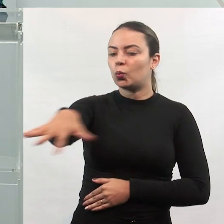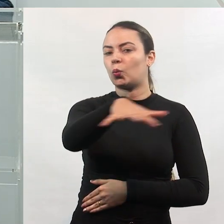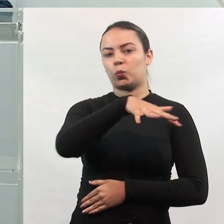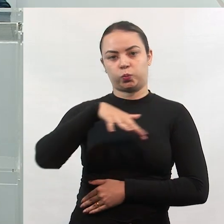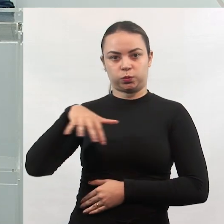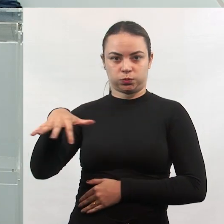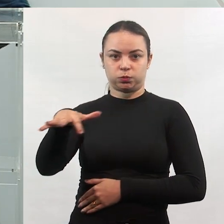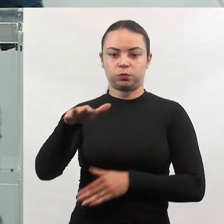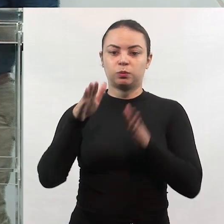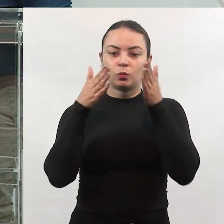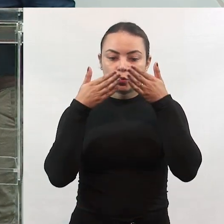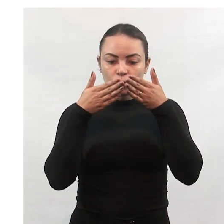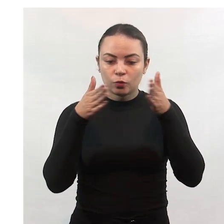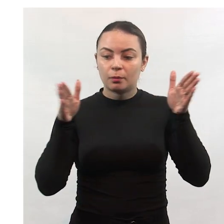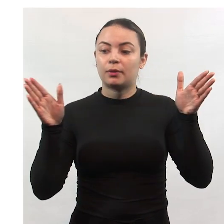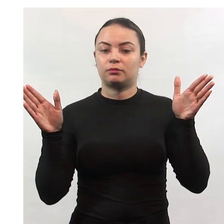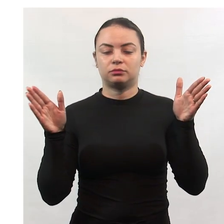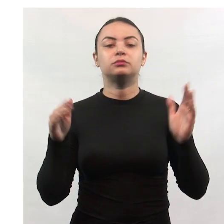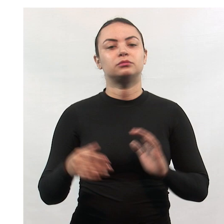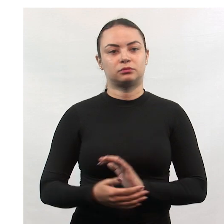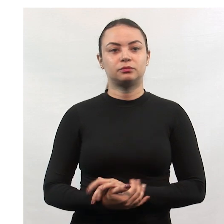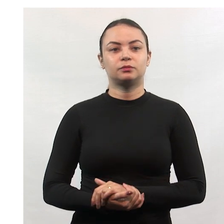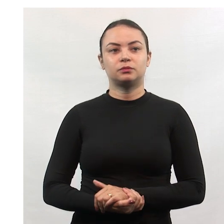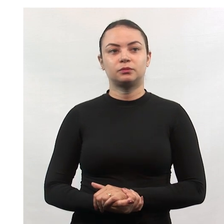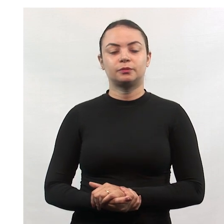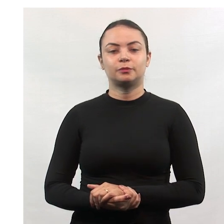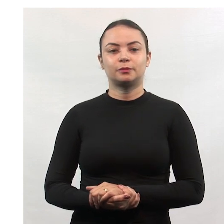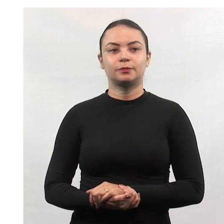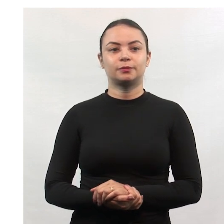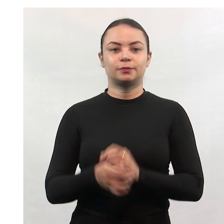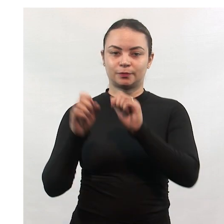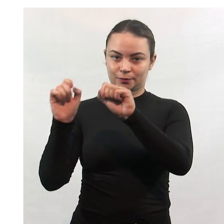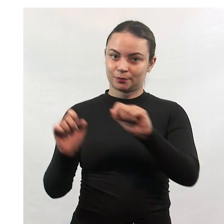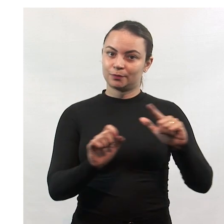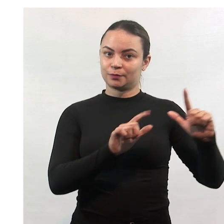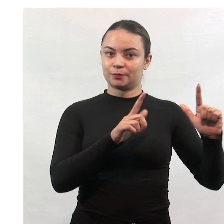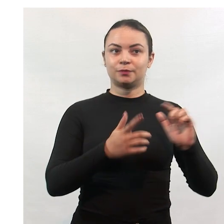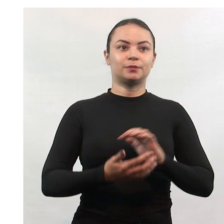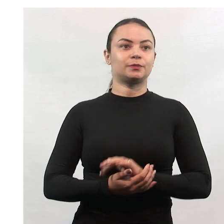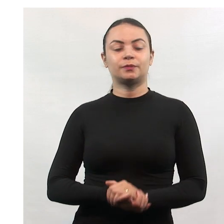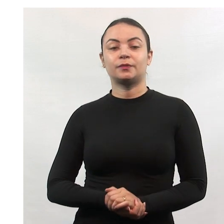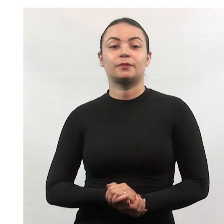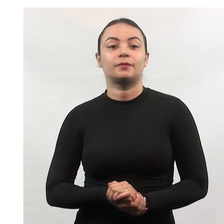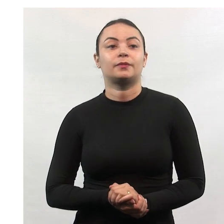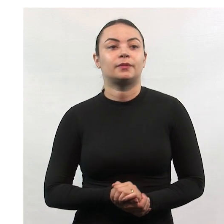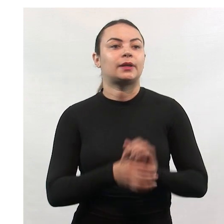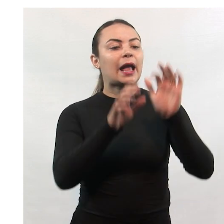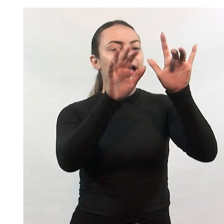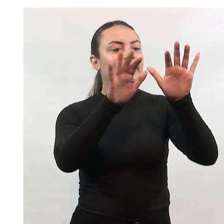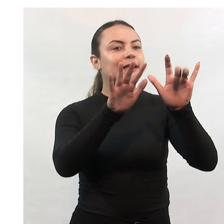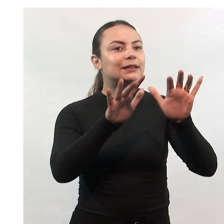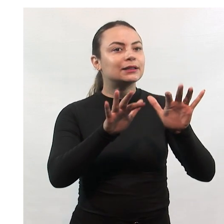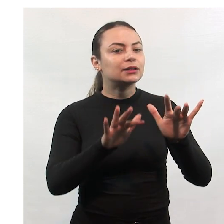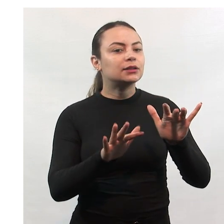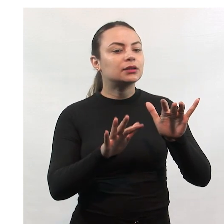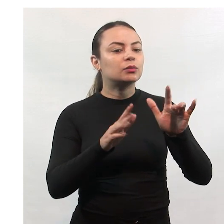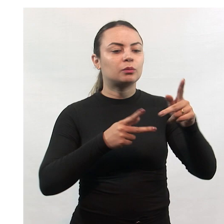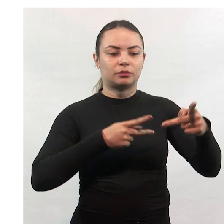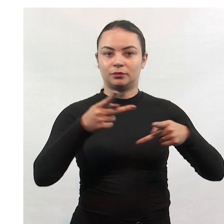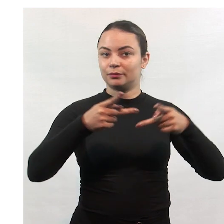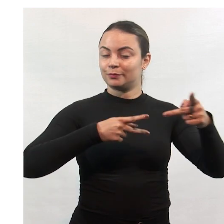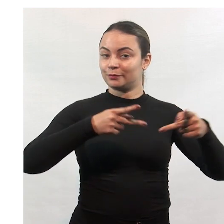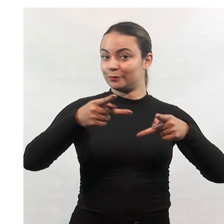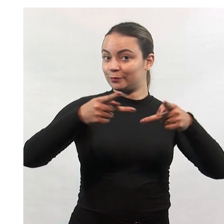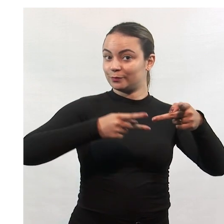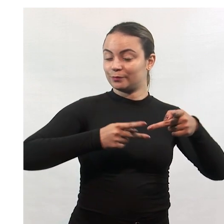pesquisa, tá? Avançando, então a gente tem a redação do projeto, né, como uma